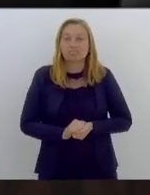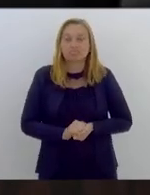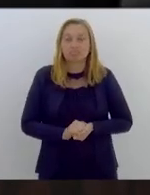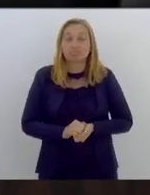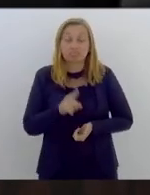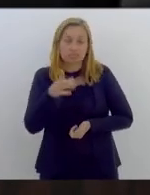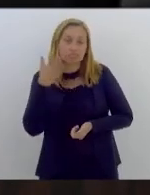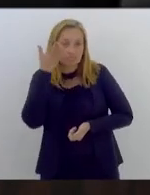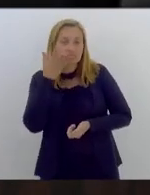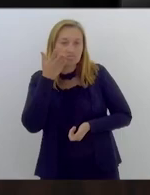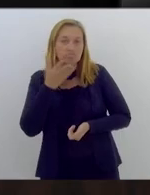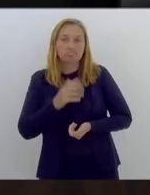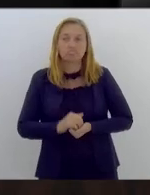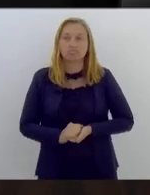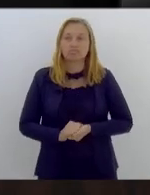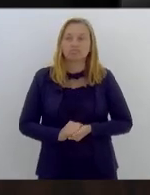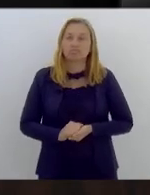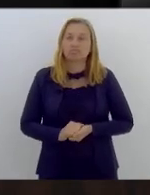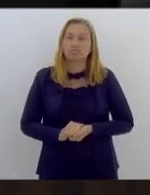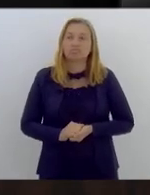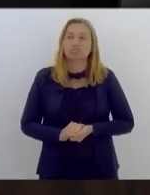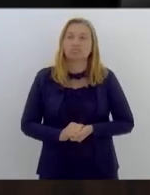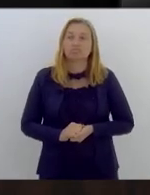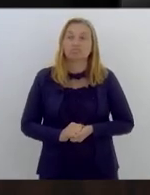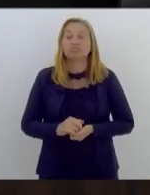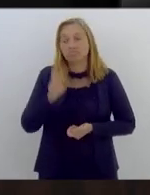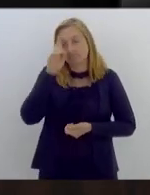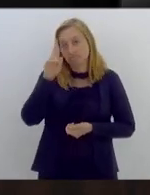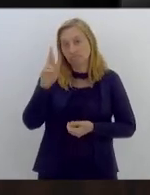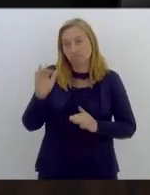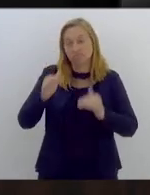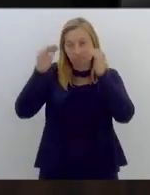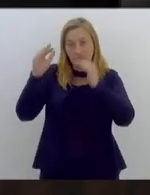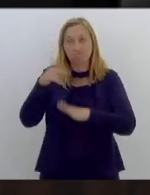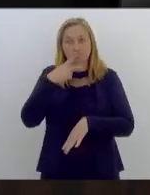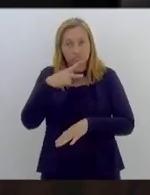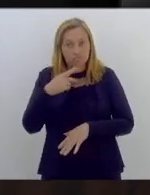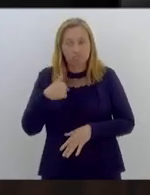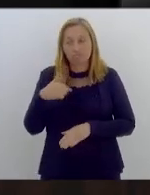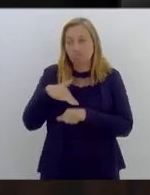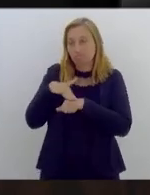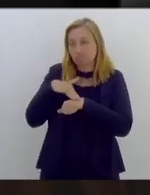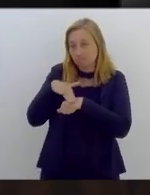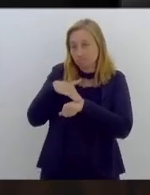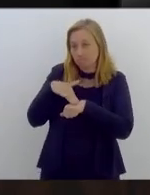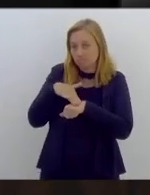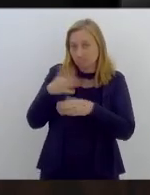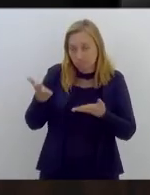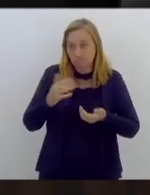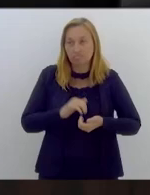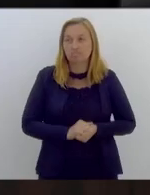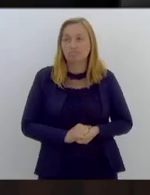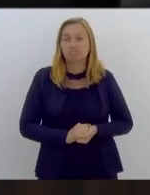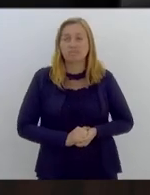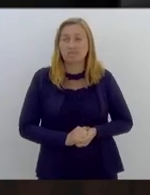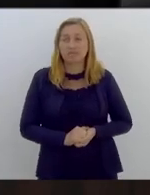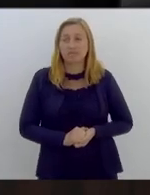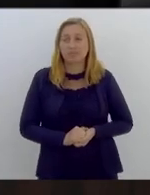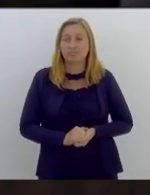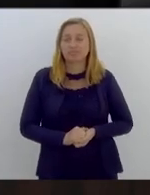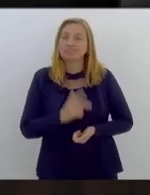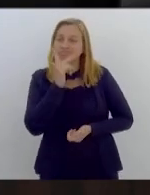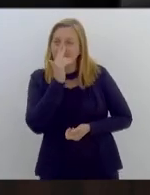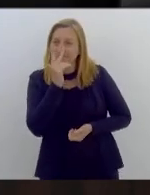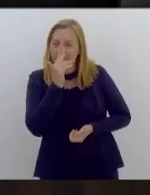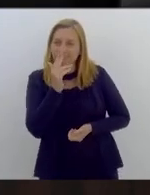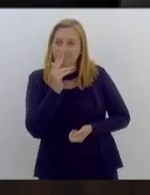esta mensagem, que, como Vossa Excelência afirmou, e eu conversava agora há pouco com a representação dos servidores do Fosperj, que